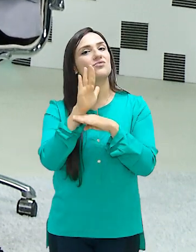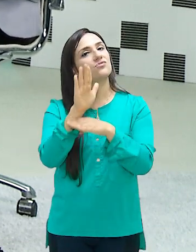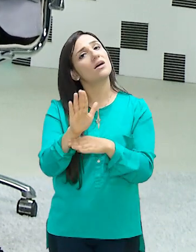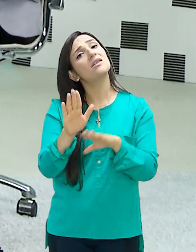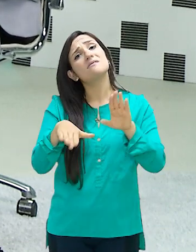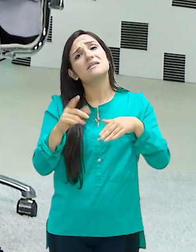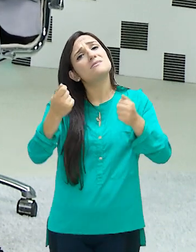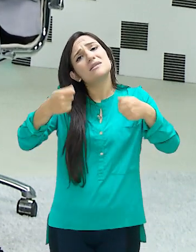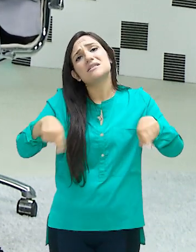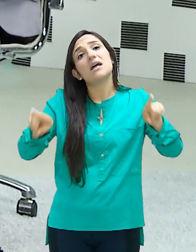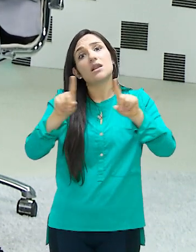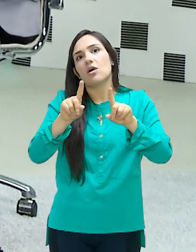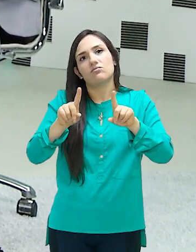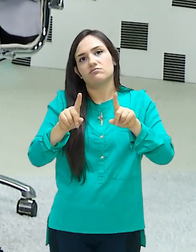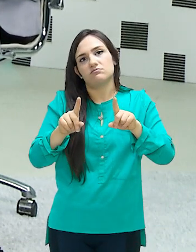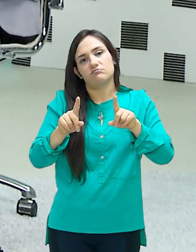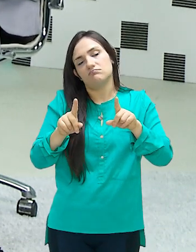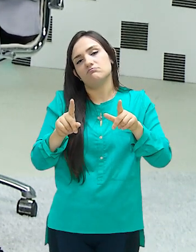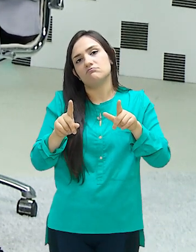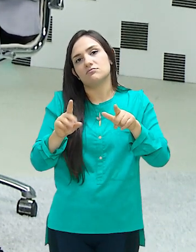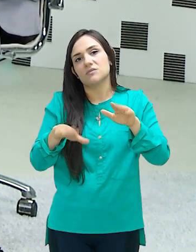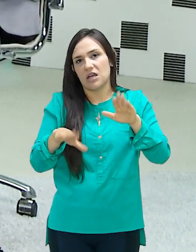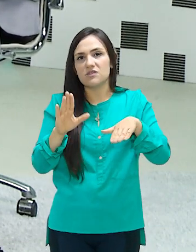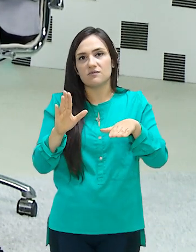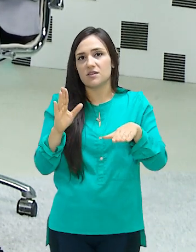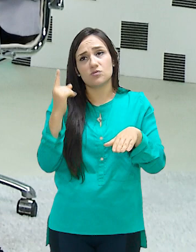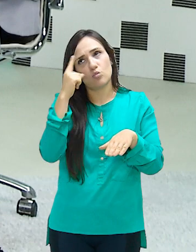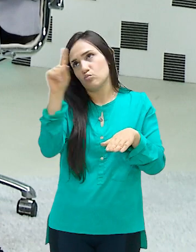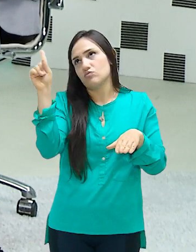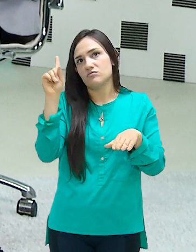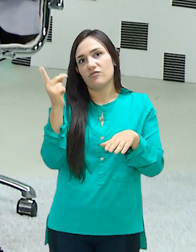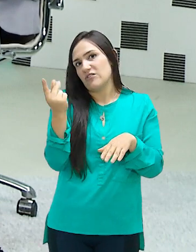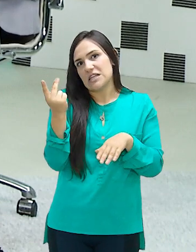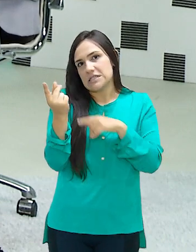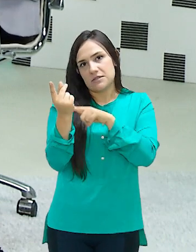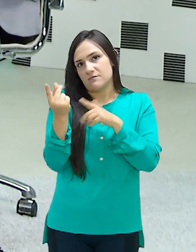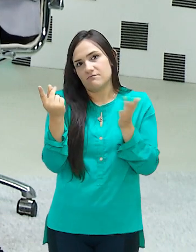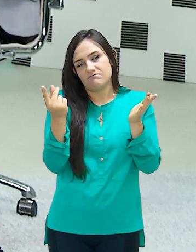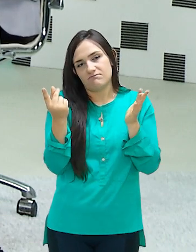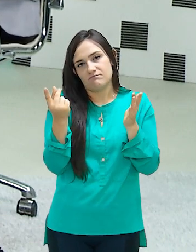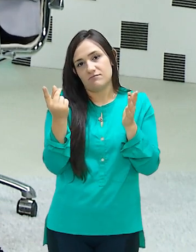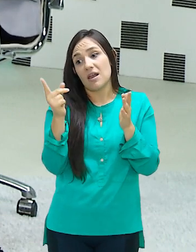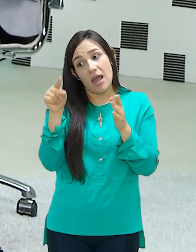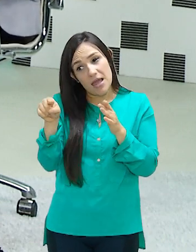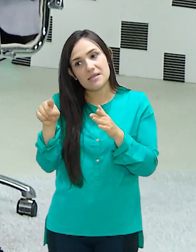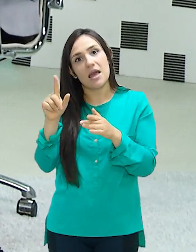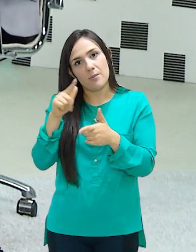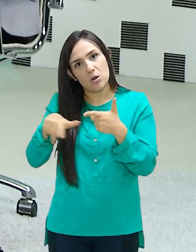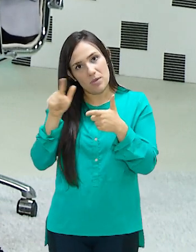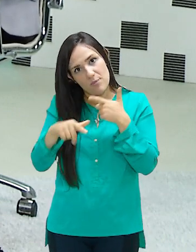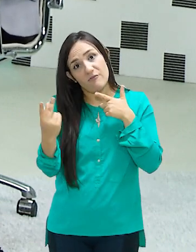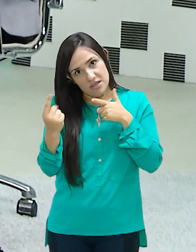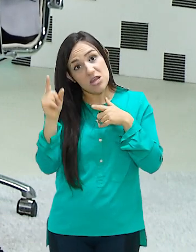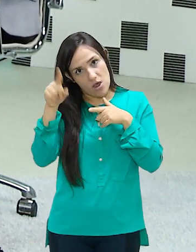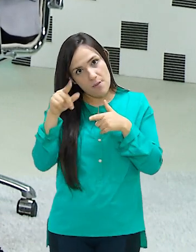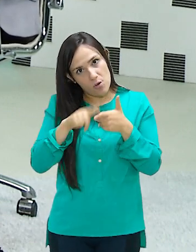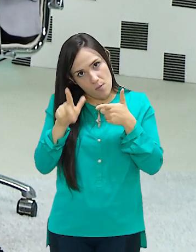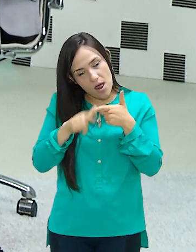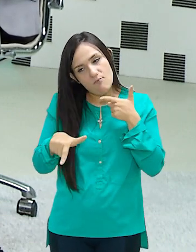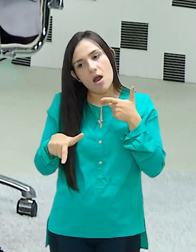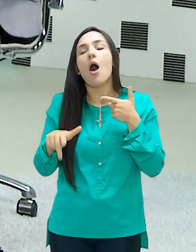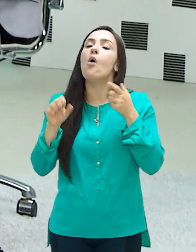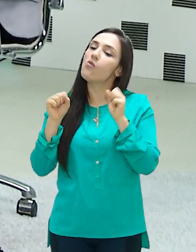não precisar trazer toda a equipe. Apenas na área da pessoa, na área do conflito. Sim, de repente